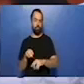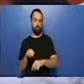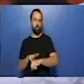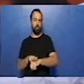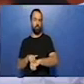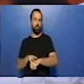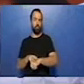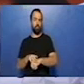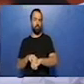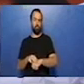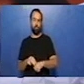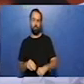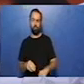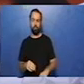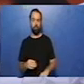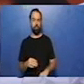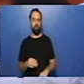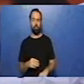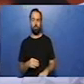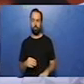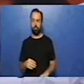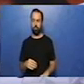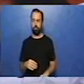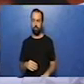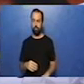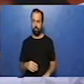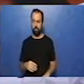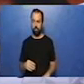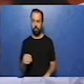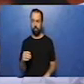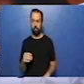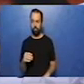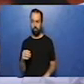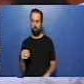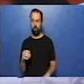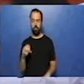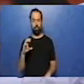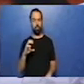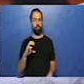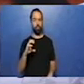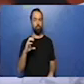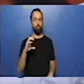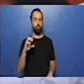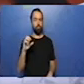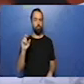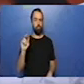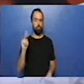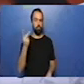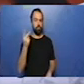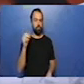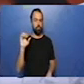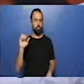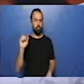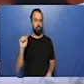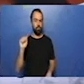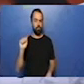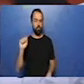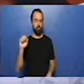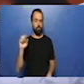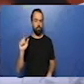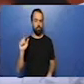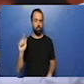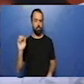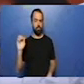esses discos avermelhados ao redor, são células vermelhas do sangue, glóbulos vermelhos. Então, aqui ele está numa região do sistema